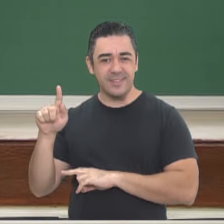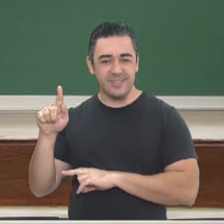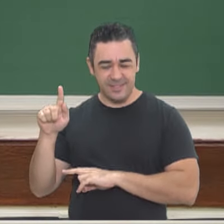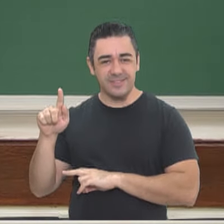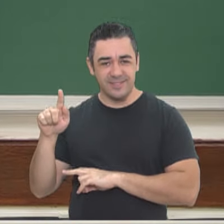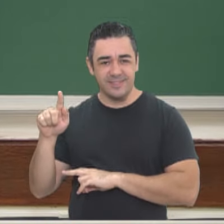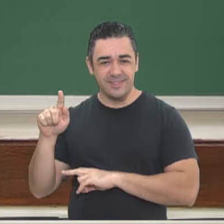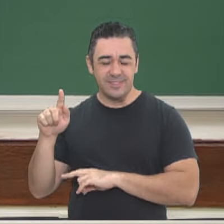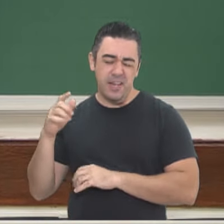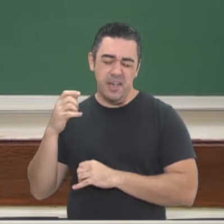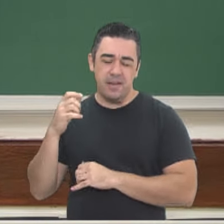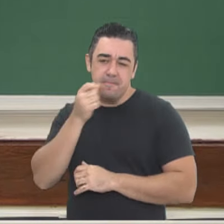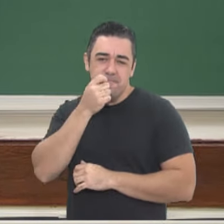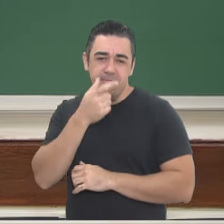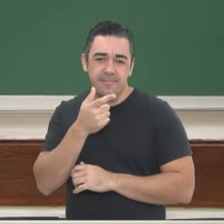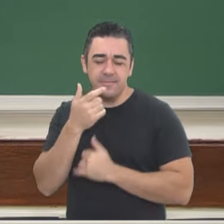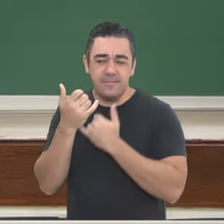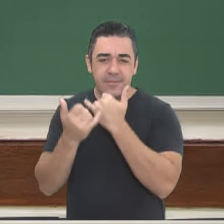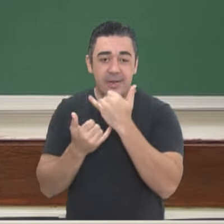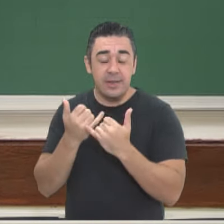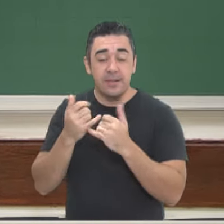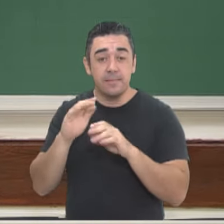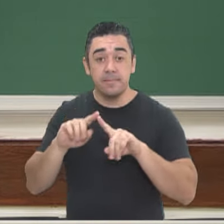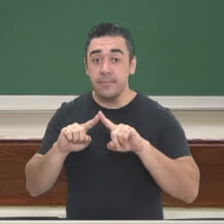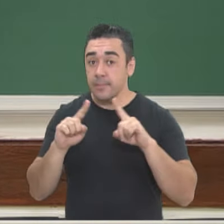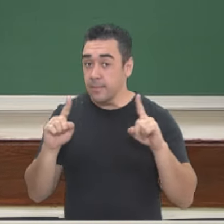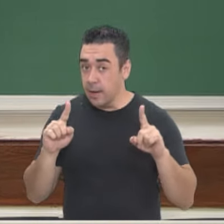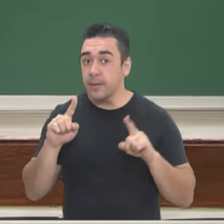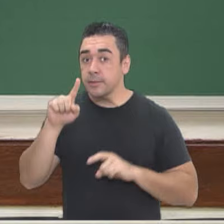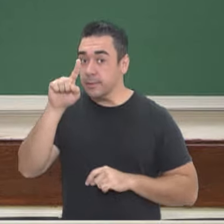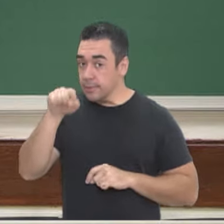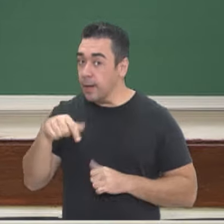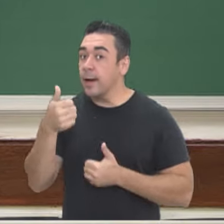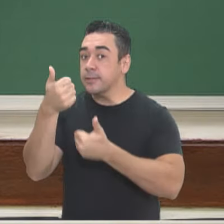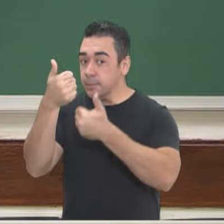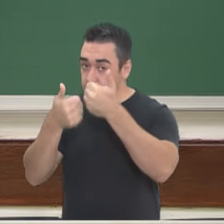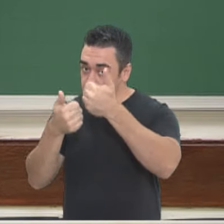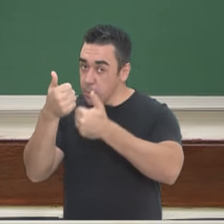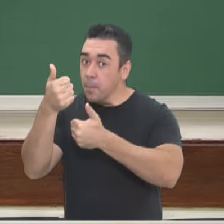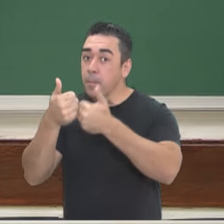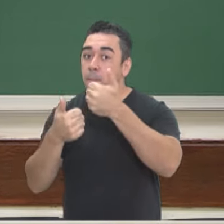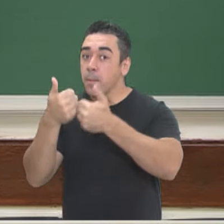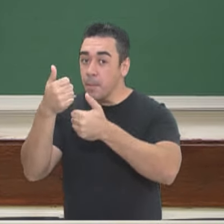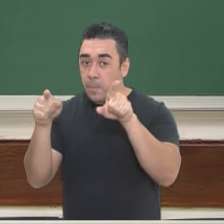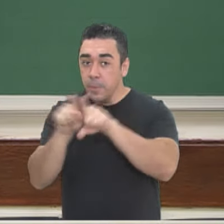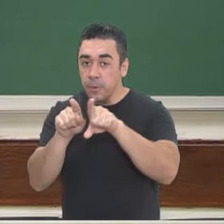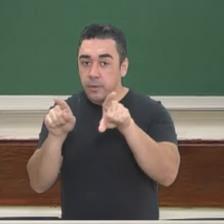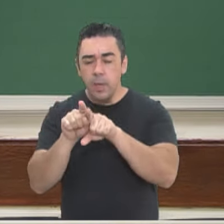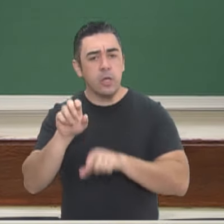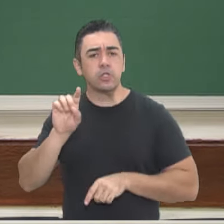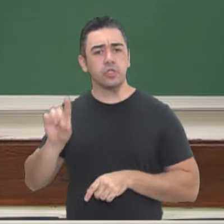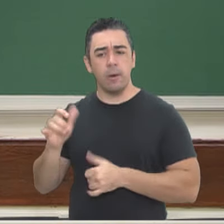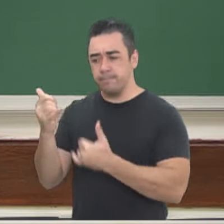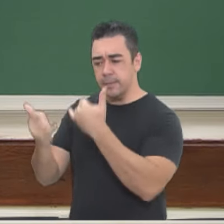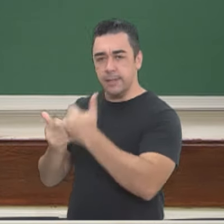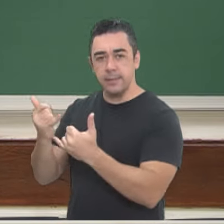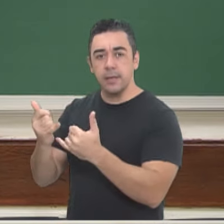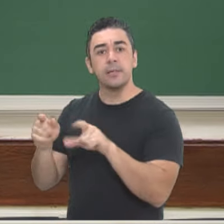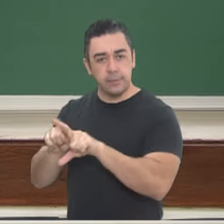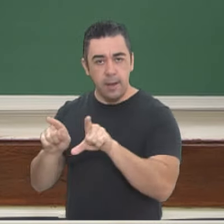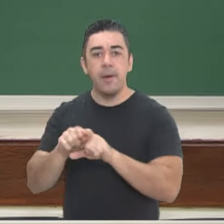gente precisa entender ele como uma modalidade, não só como uma forma de lazer, de brincadeira,